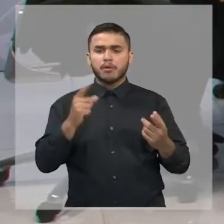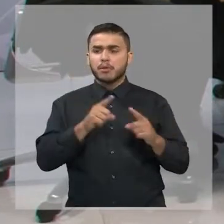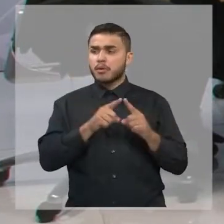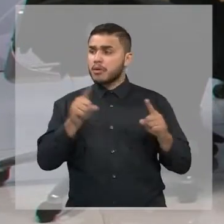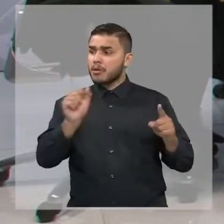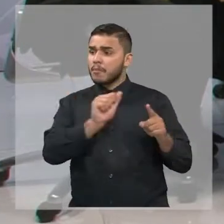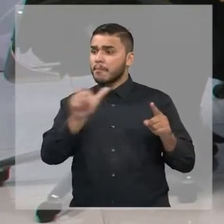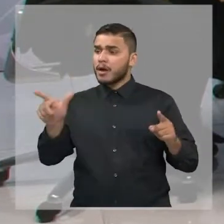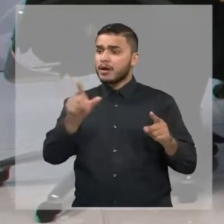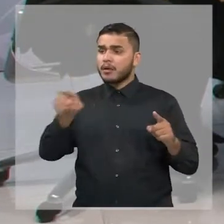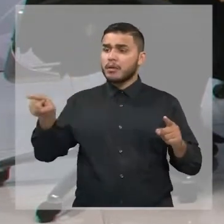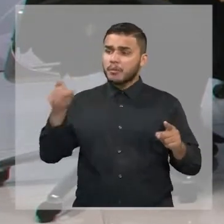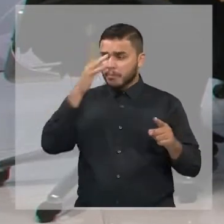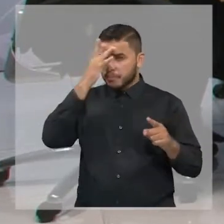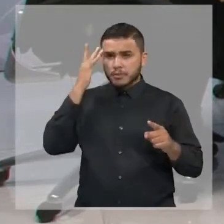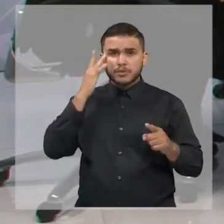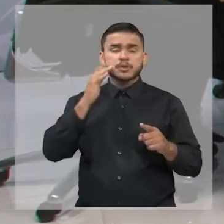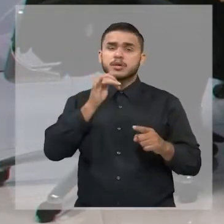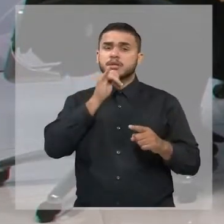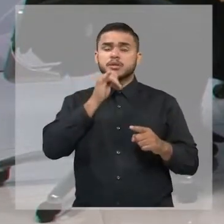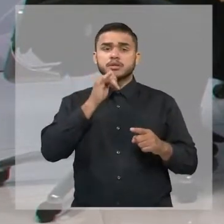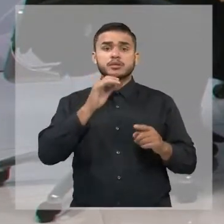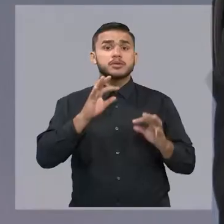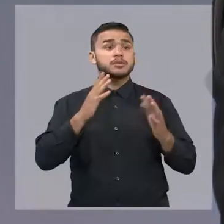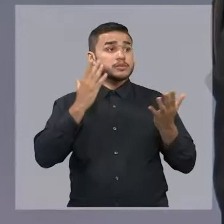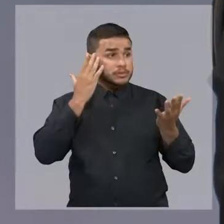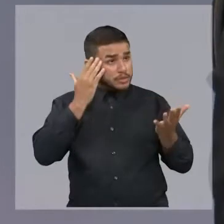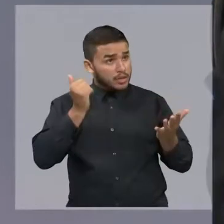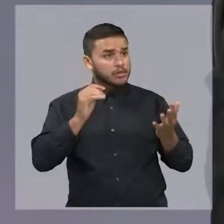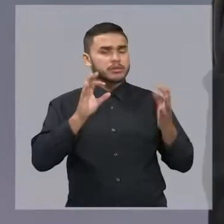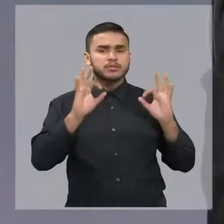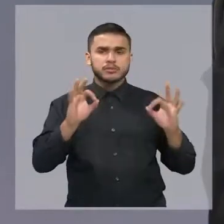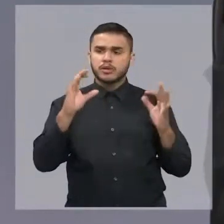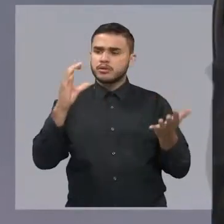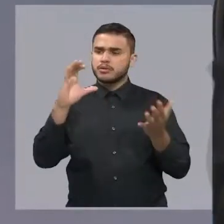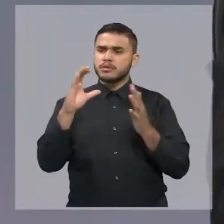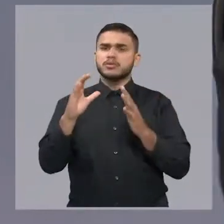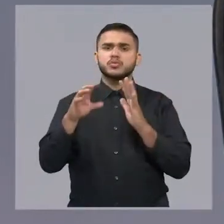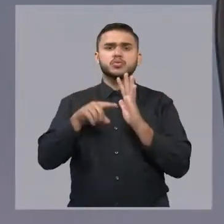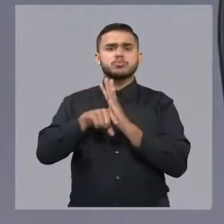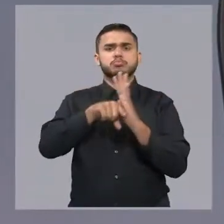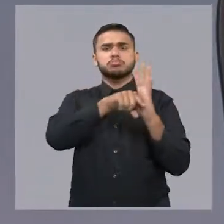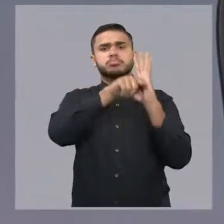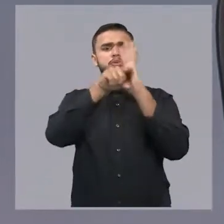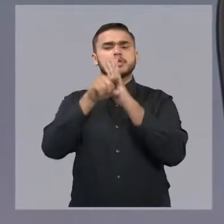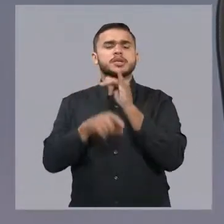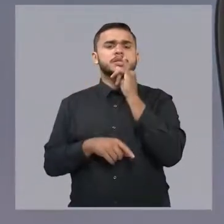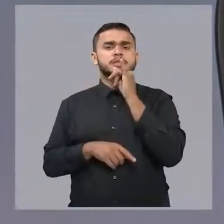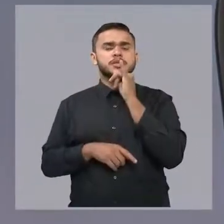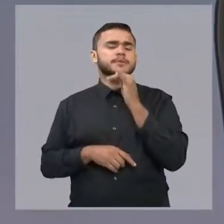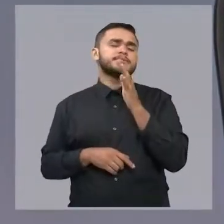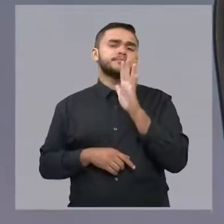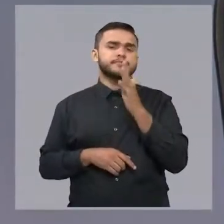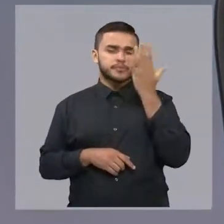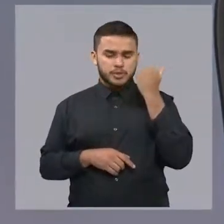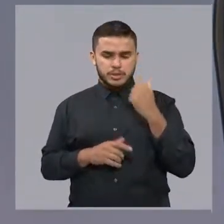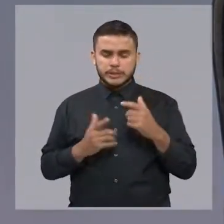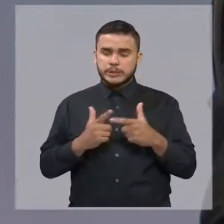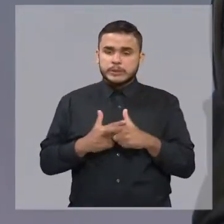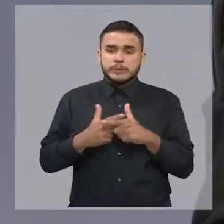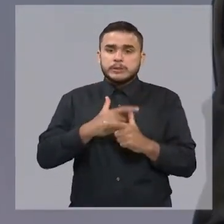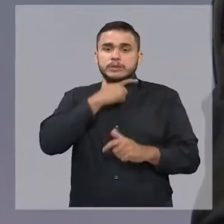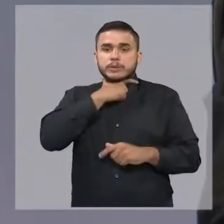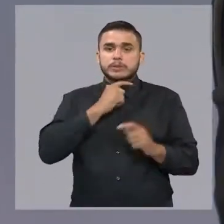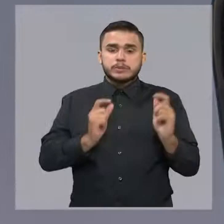E que a inteligência brasileira precisava reagir quando o Estado quebrou. O Estado quebrou. Ninguém